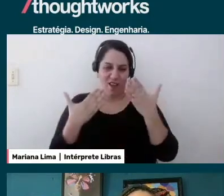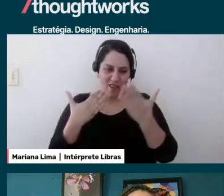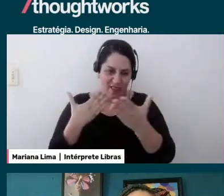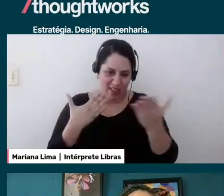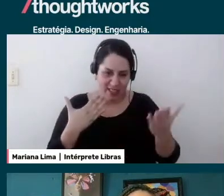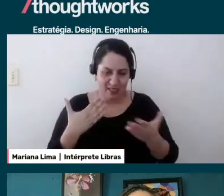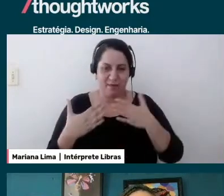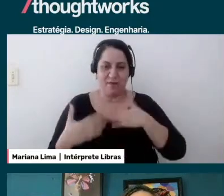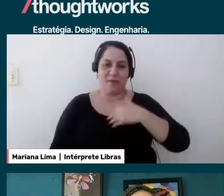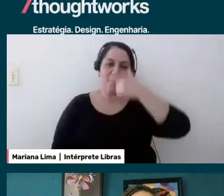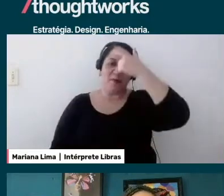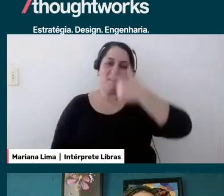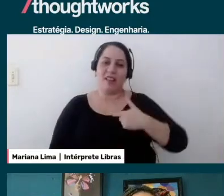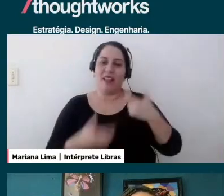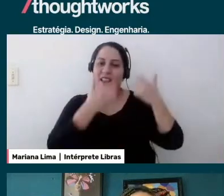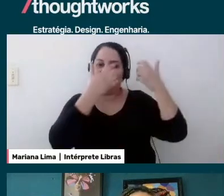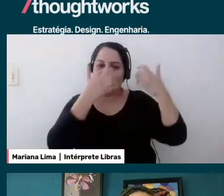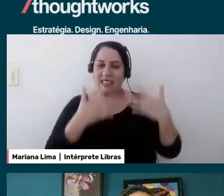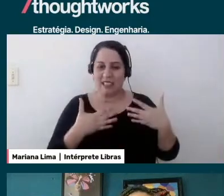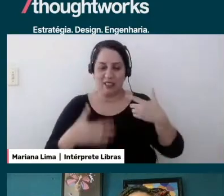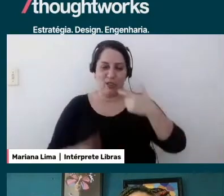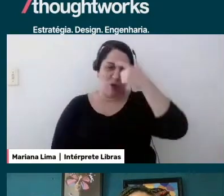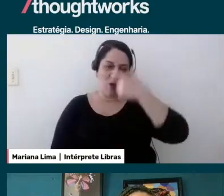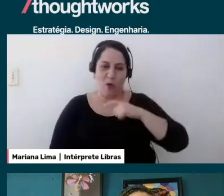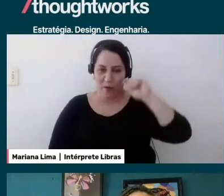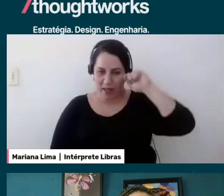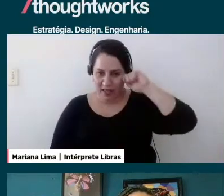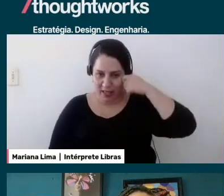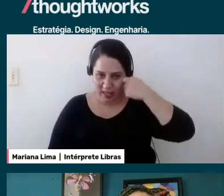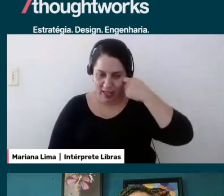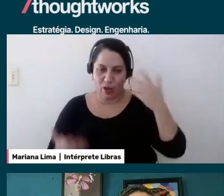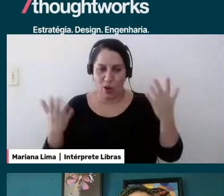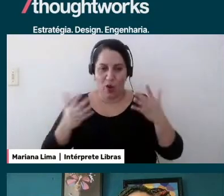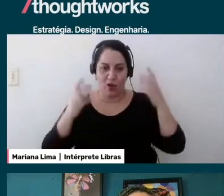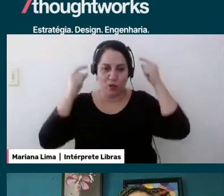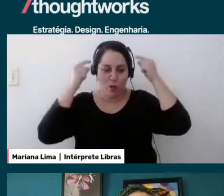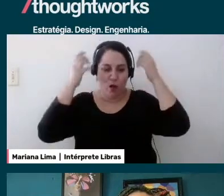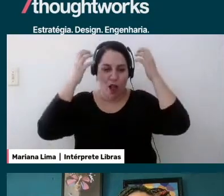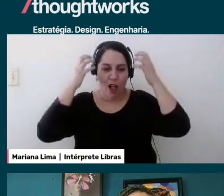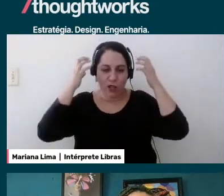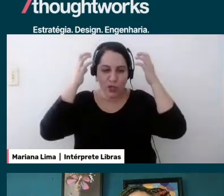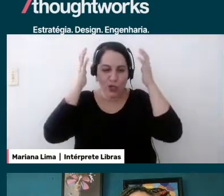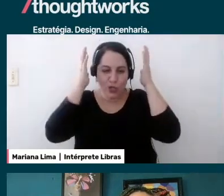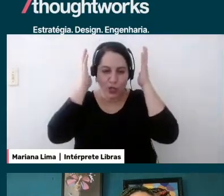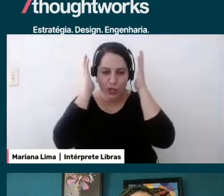pela minha audiodescrição, eu sou um homem negro, hoje estou com o cabelo cacheado um pouco mais